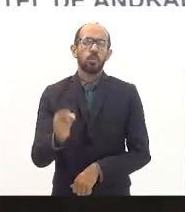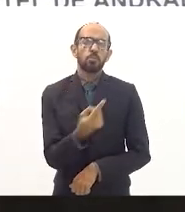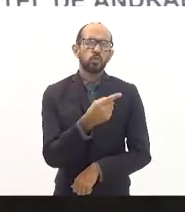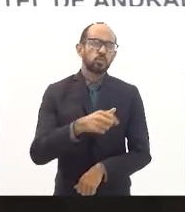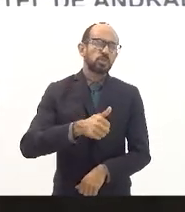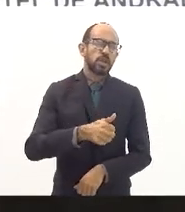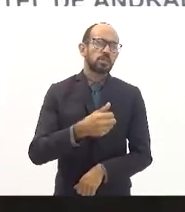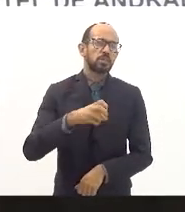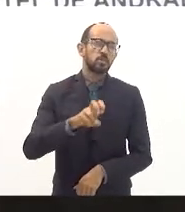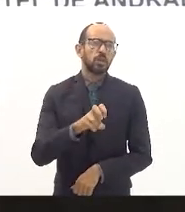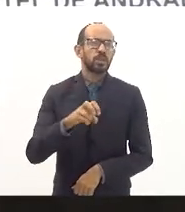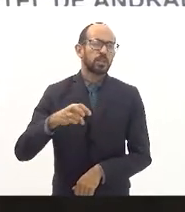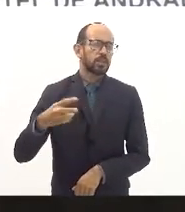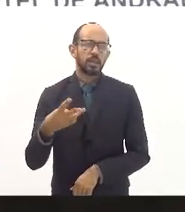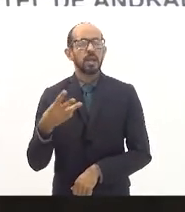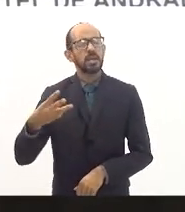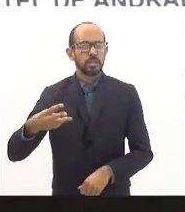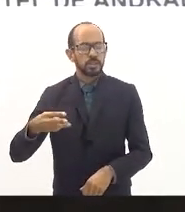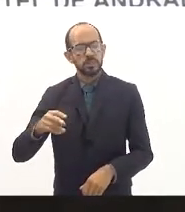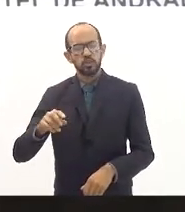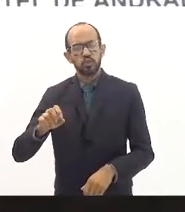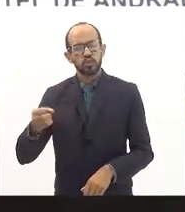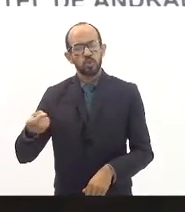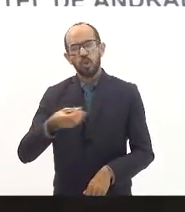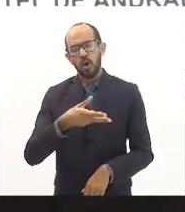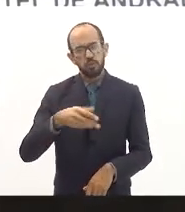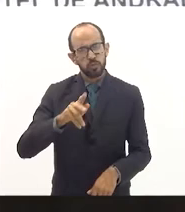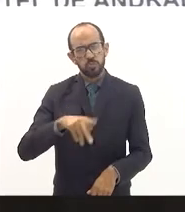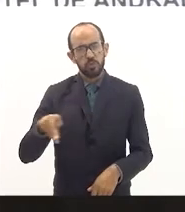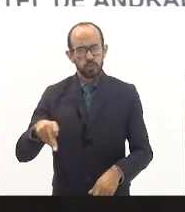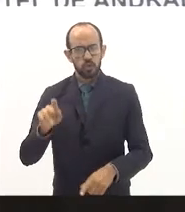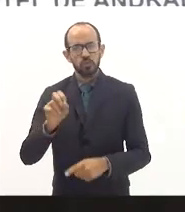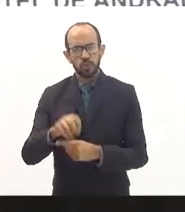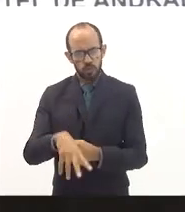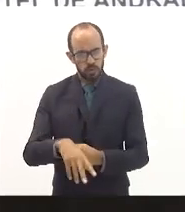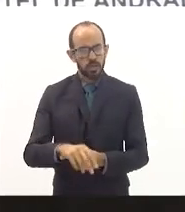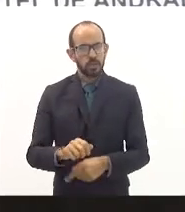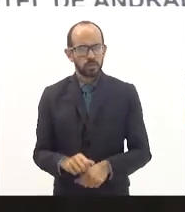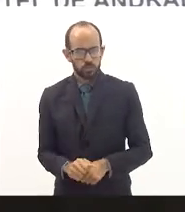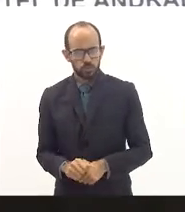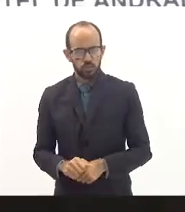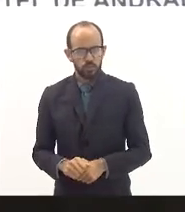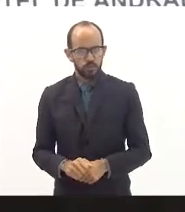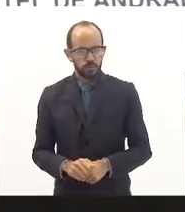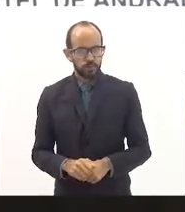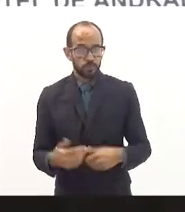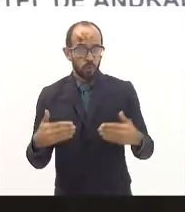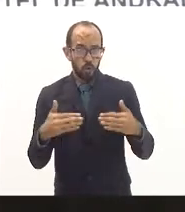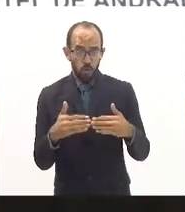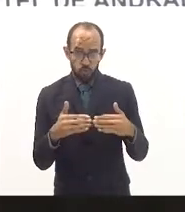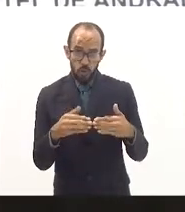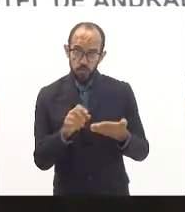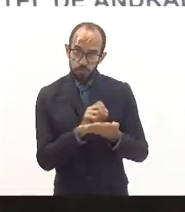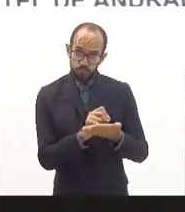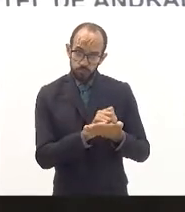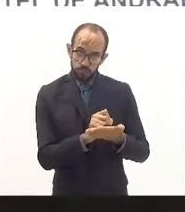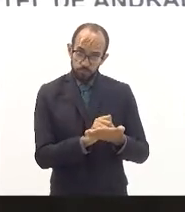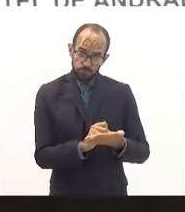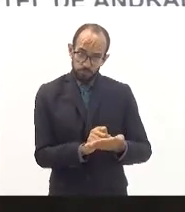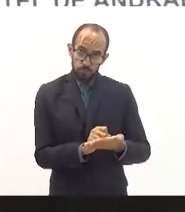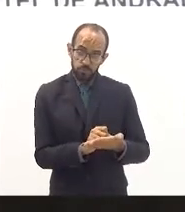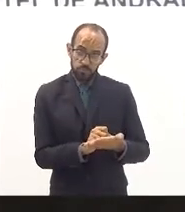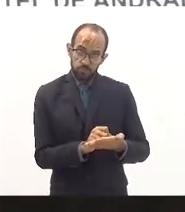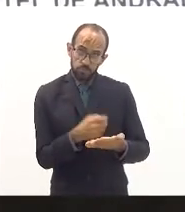4.153 novos professores. Segundo um dos seus biógrafos, as realizações de